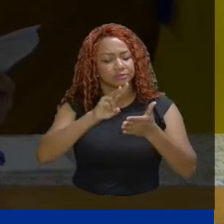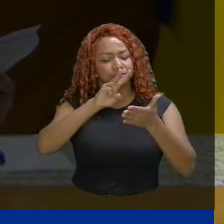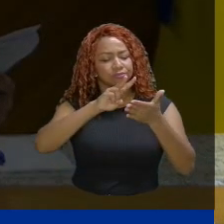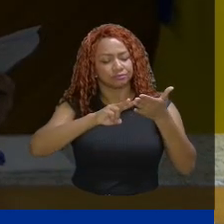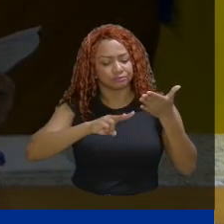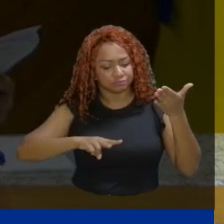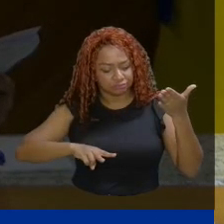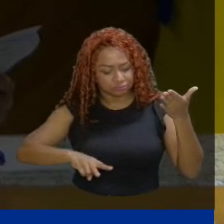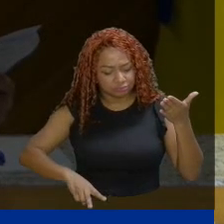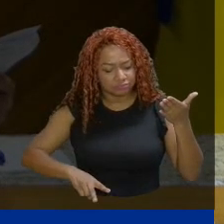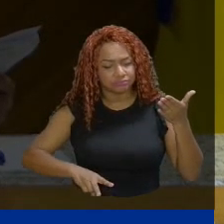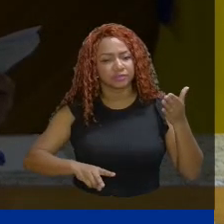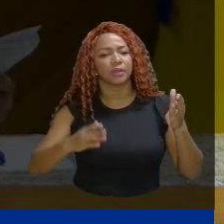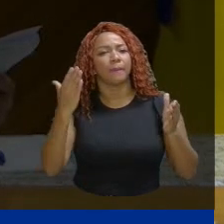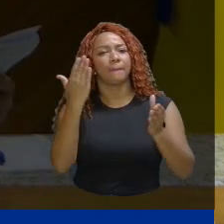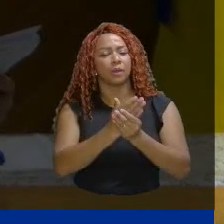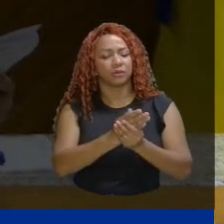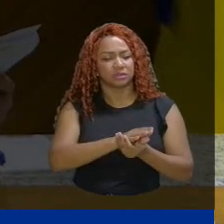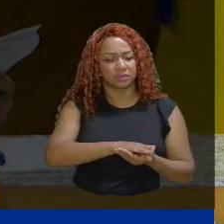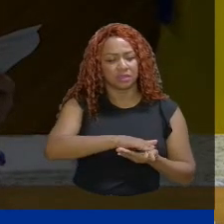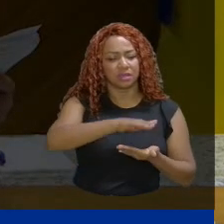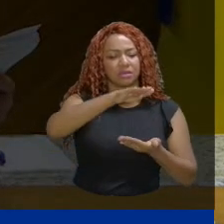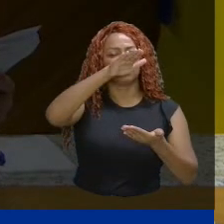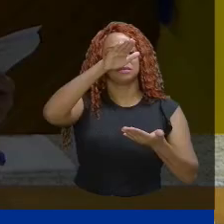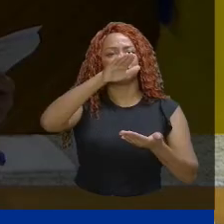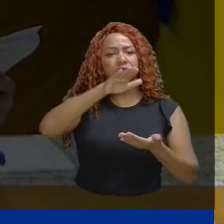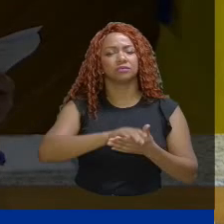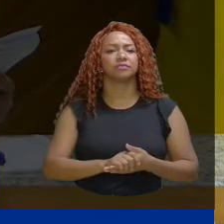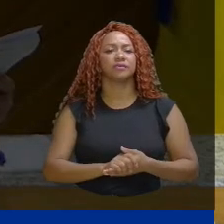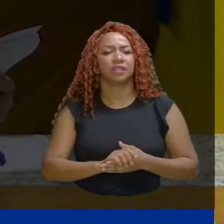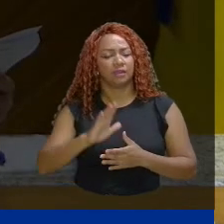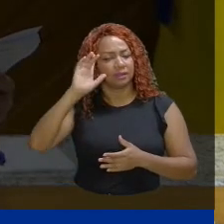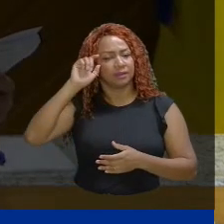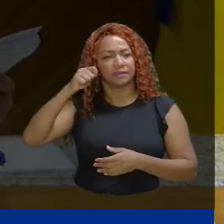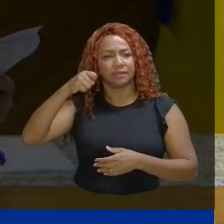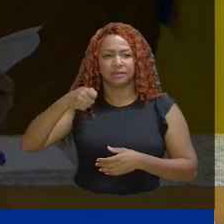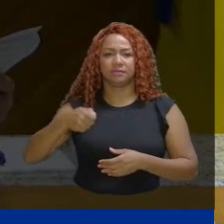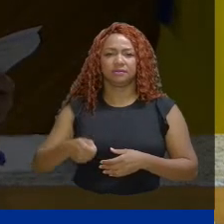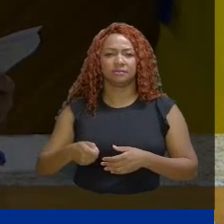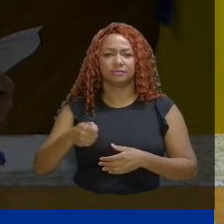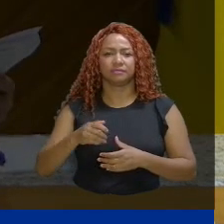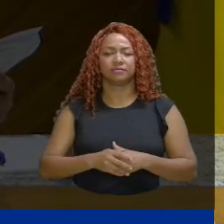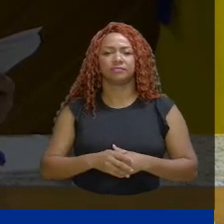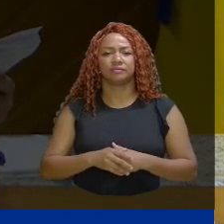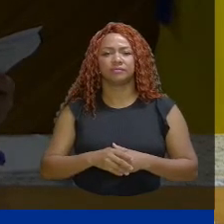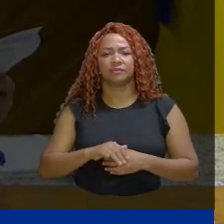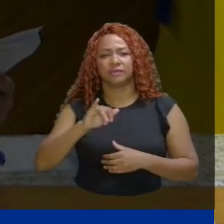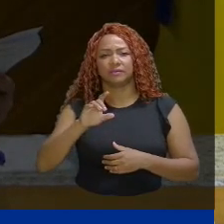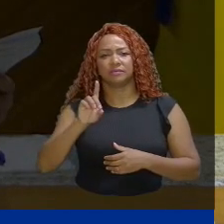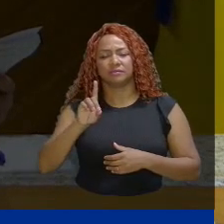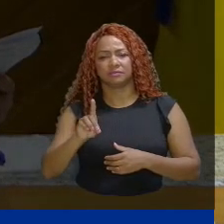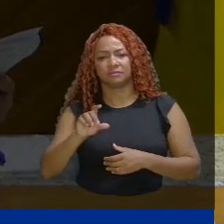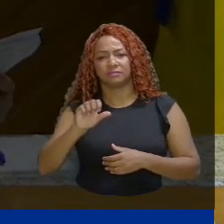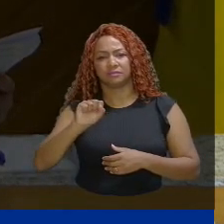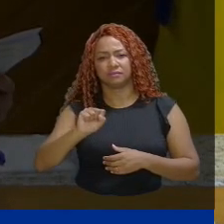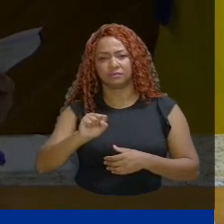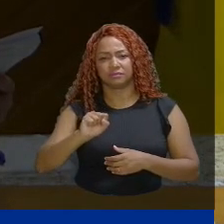os autos, eu verifiquei que na decisão que conta no ID